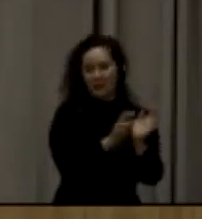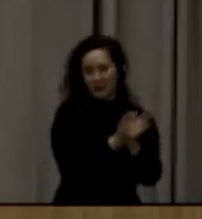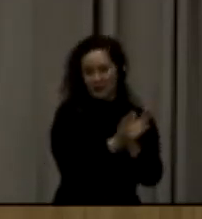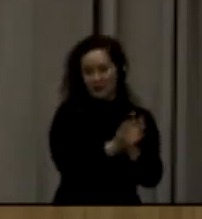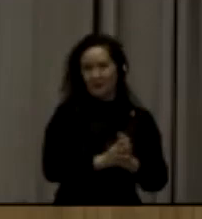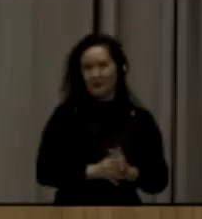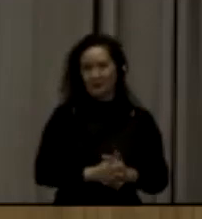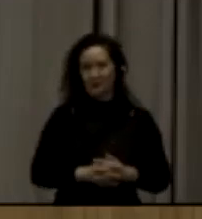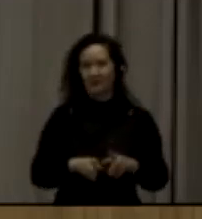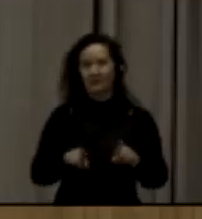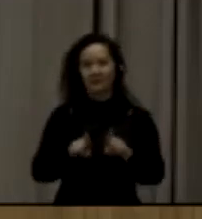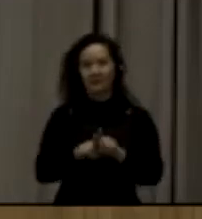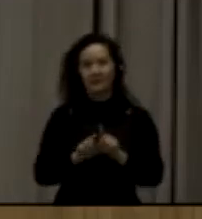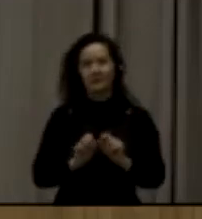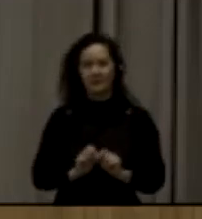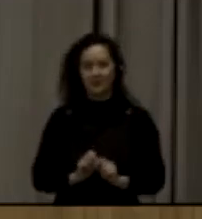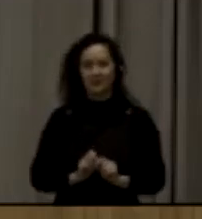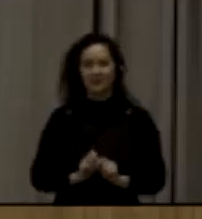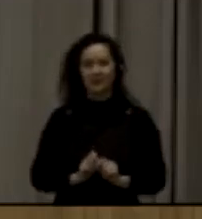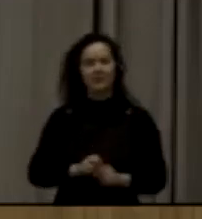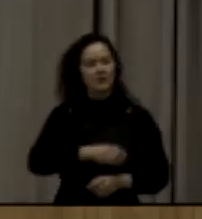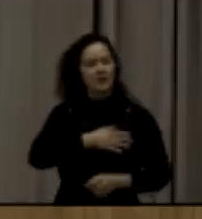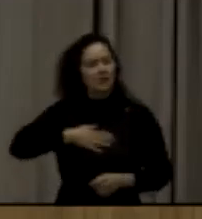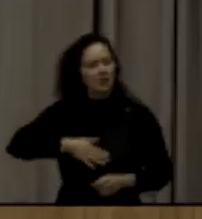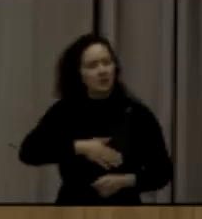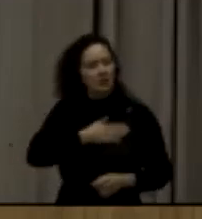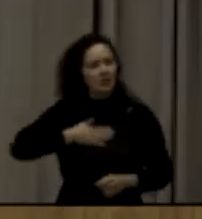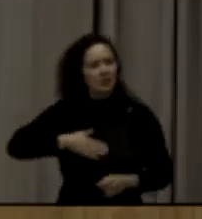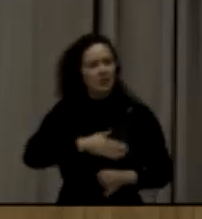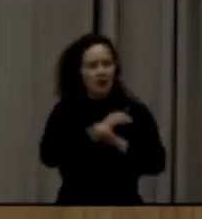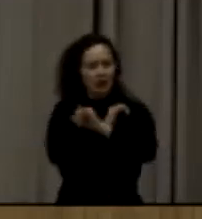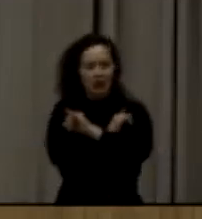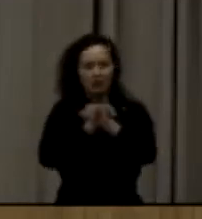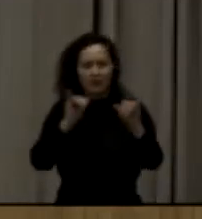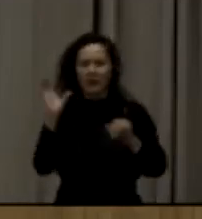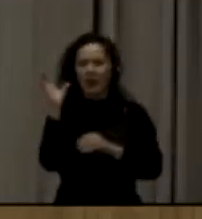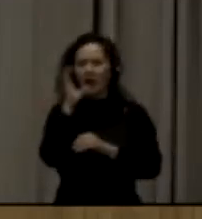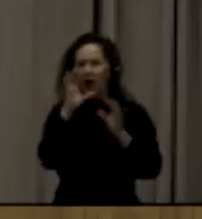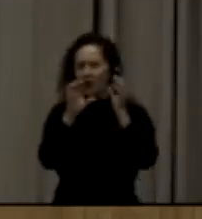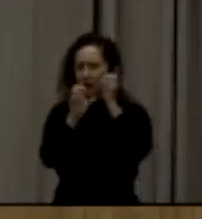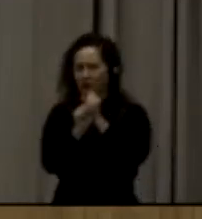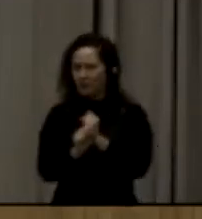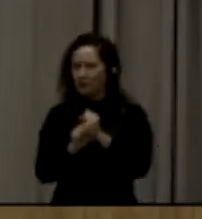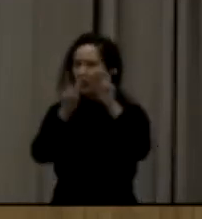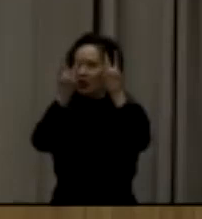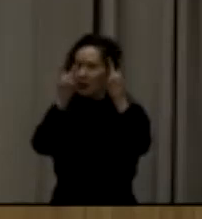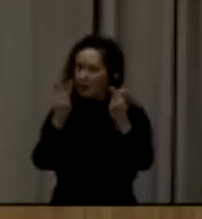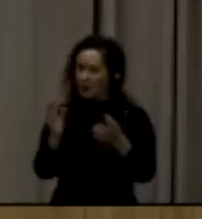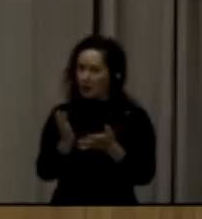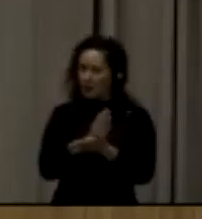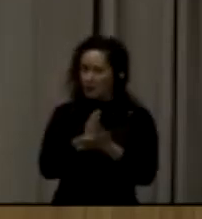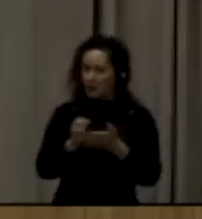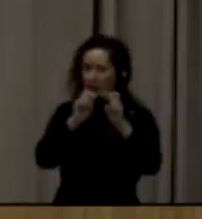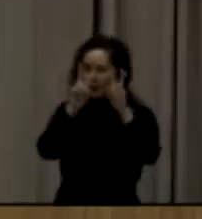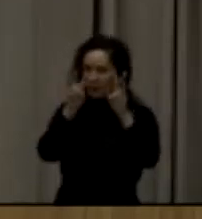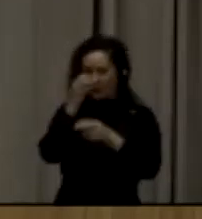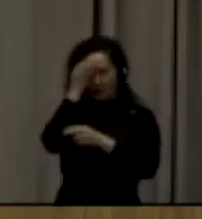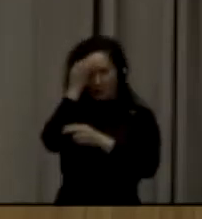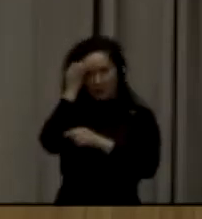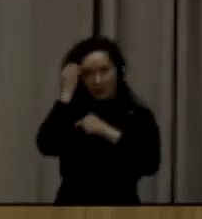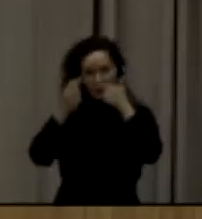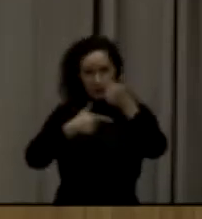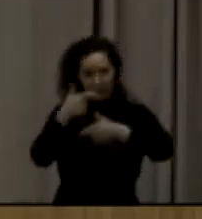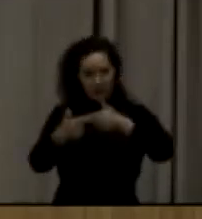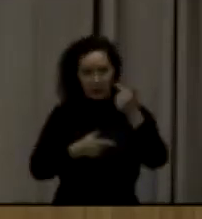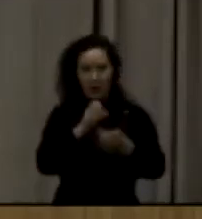E também eu gostaria de me referir brevemente a alguns temas que é o tema da